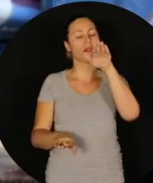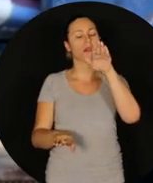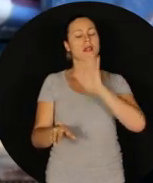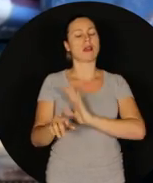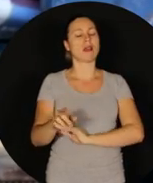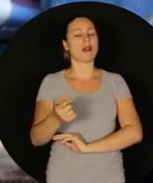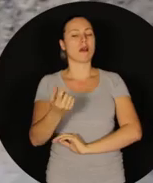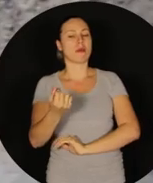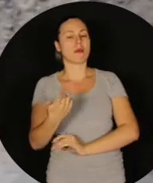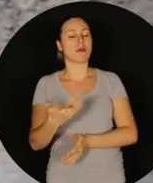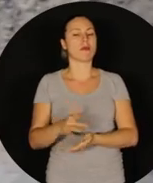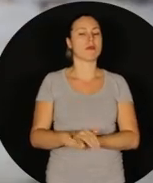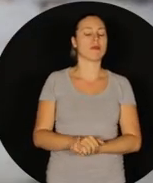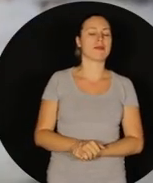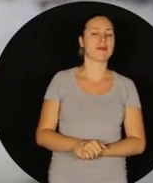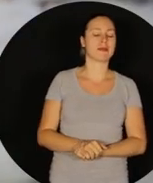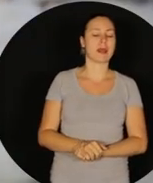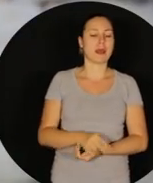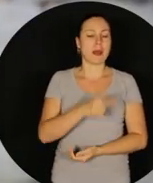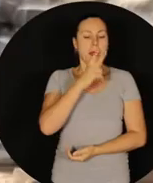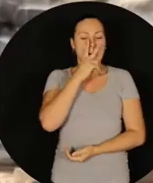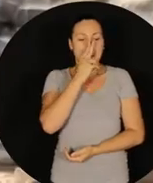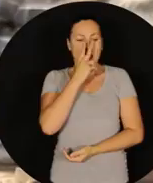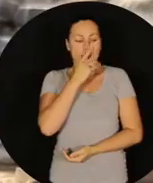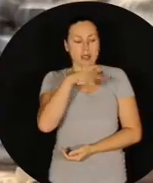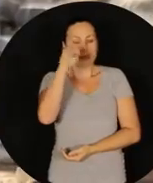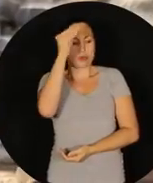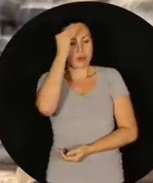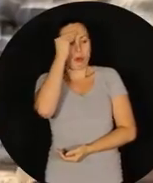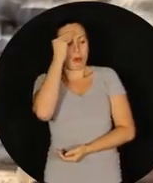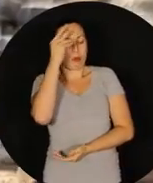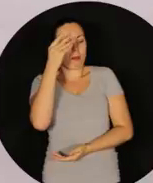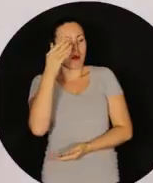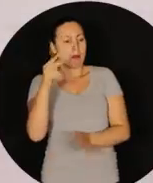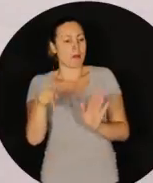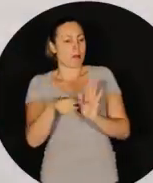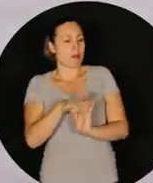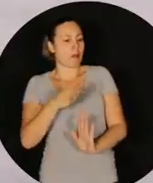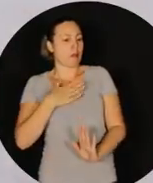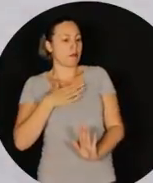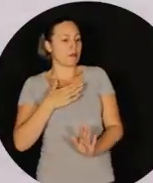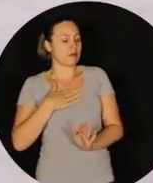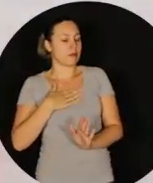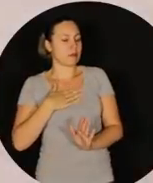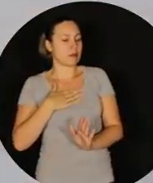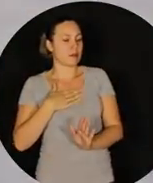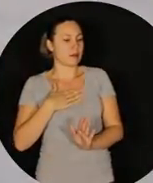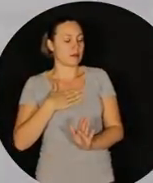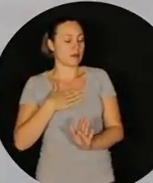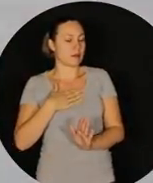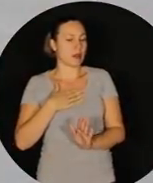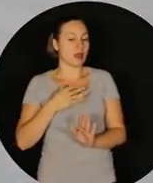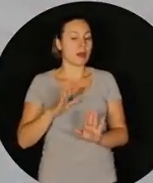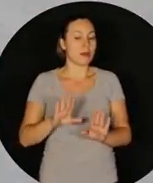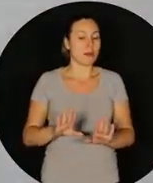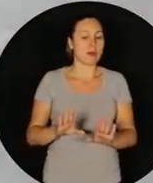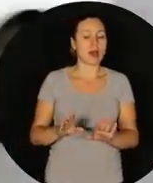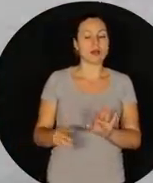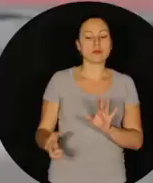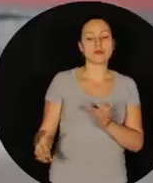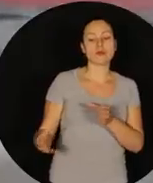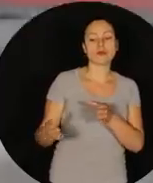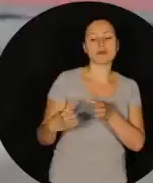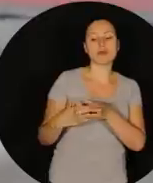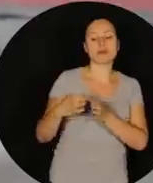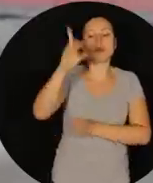preconceito de classe. Como se fossem individualmente culpados pela situação e não fossem portadores